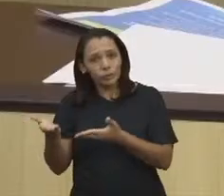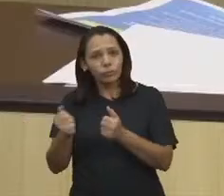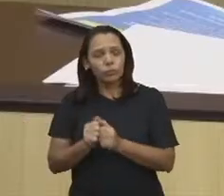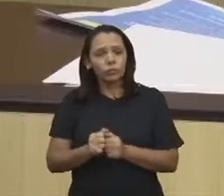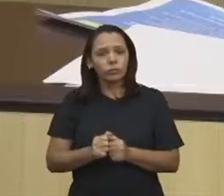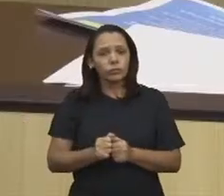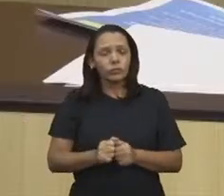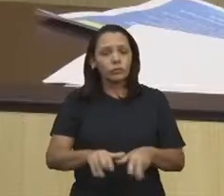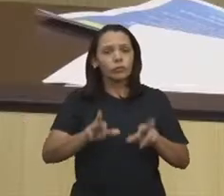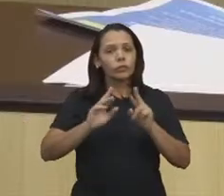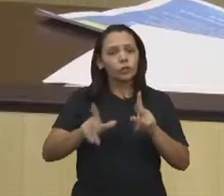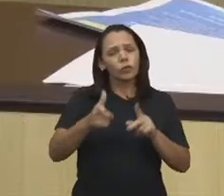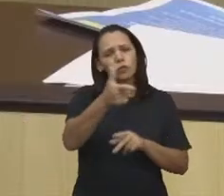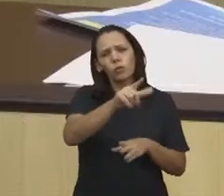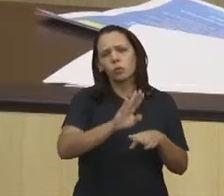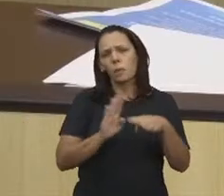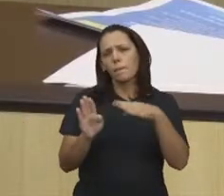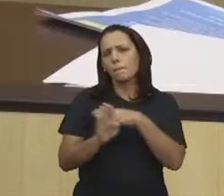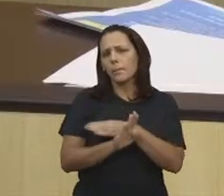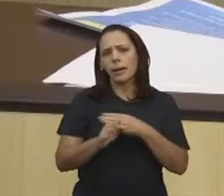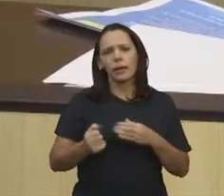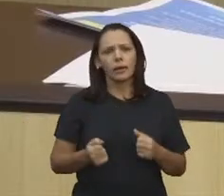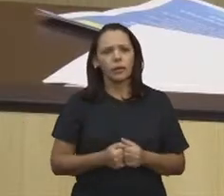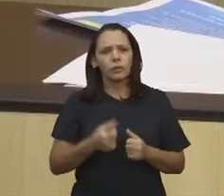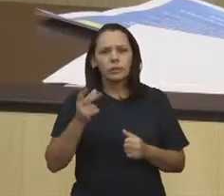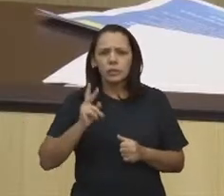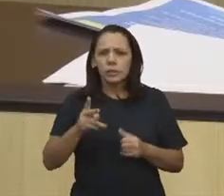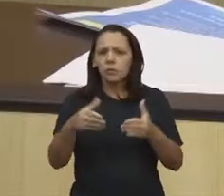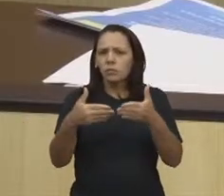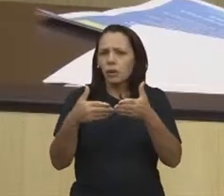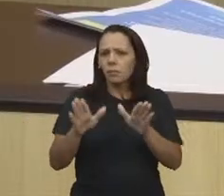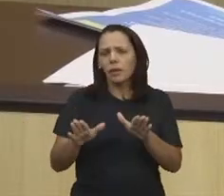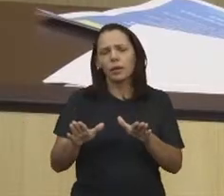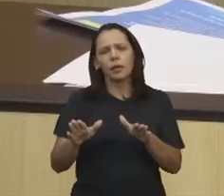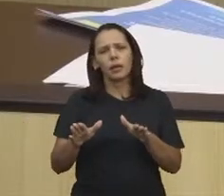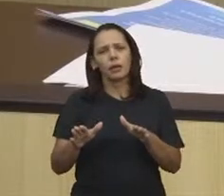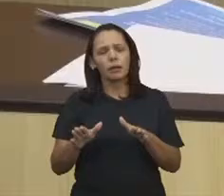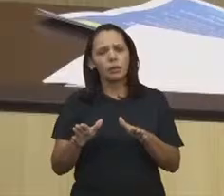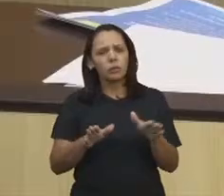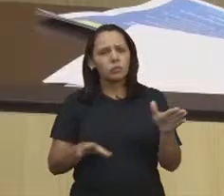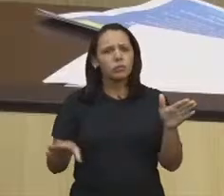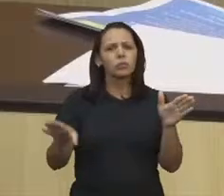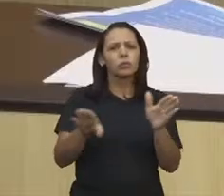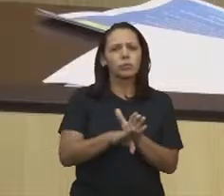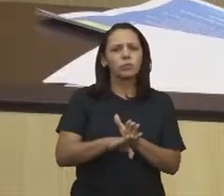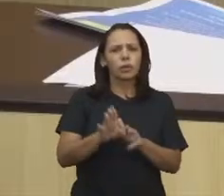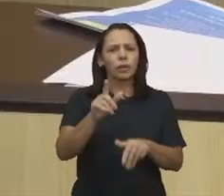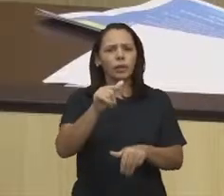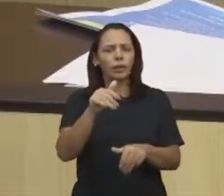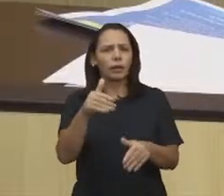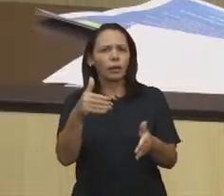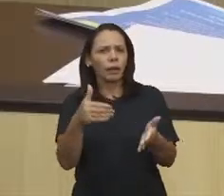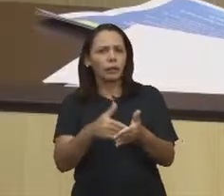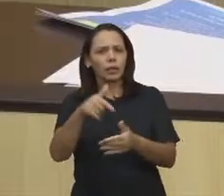na cidade, igual o Jardim Paraíso, porteiras abertas, você chega lá a hora que até às 19 horas, né, eles vão